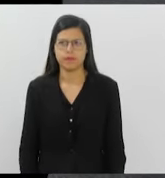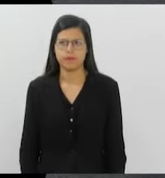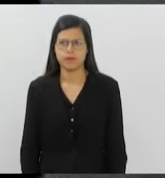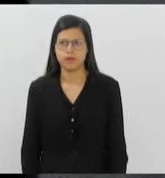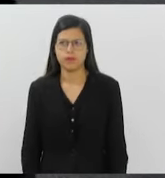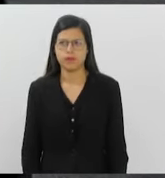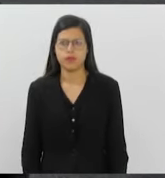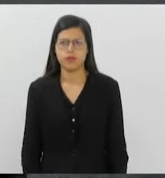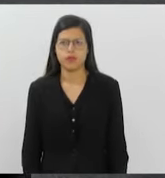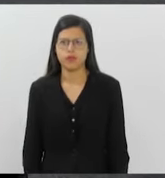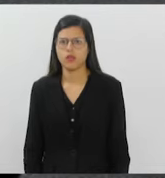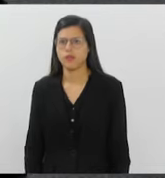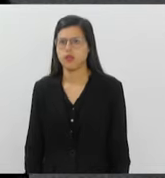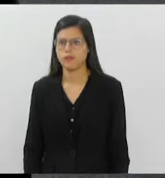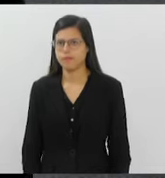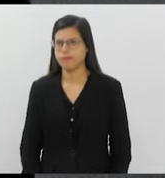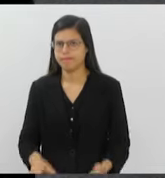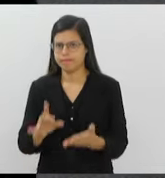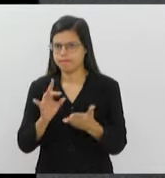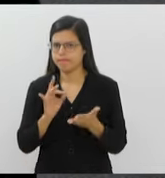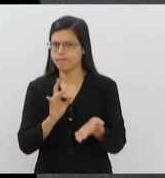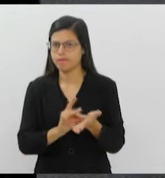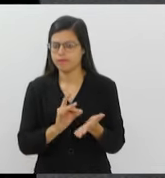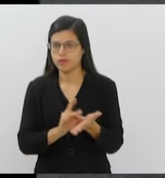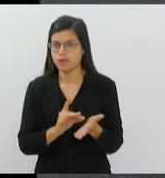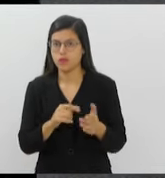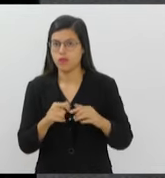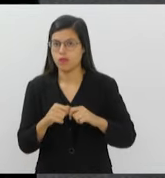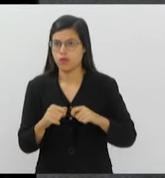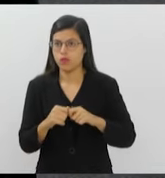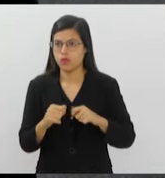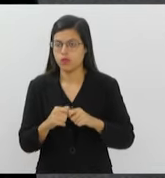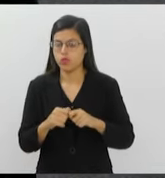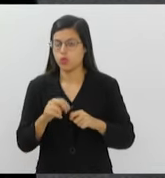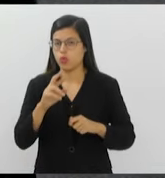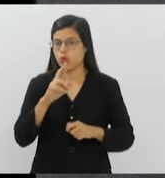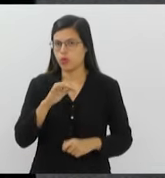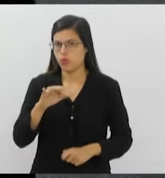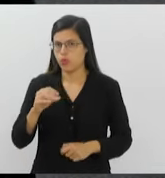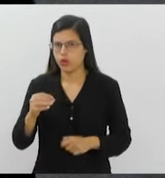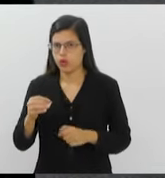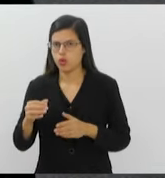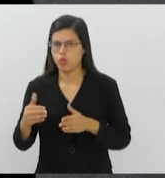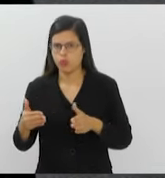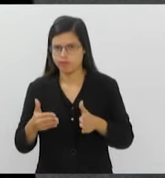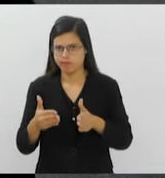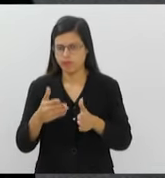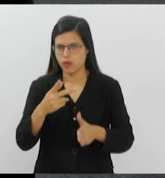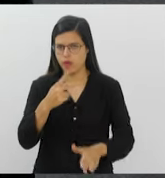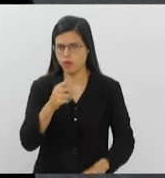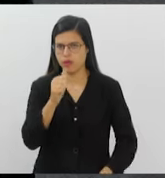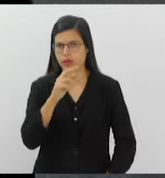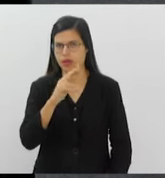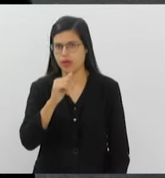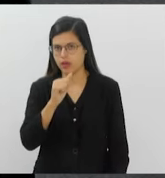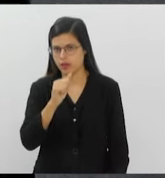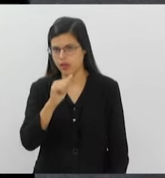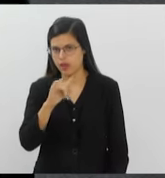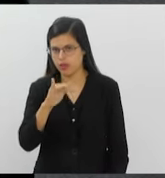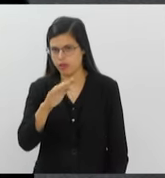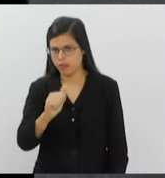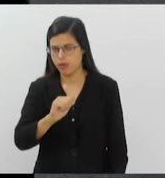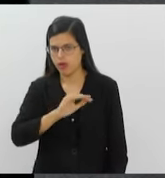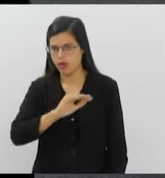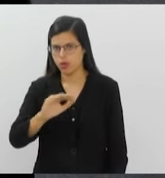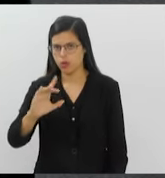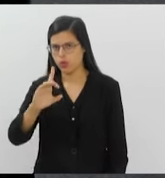que realmente fez com que o nosso Rio Paraíba do Sul tivesse uma imensa perda